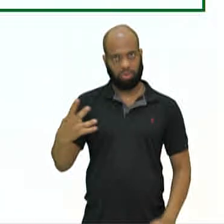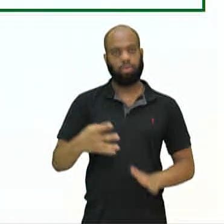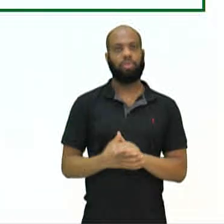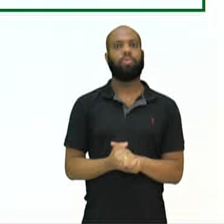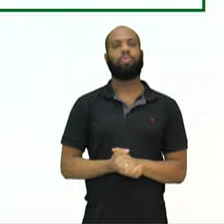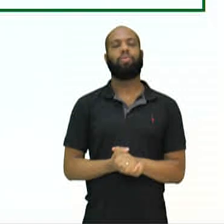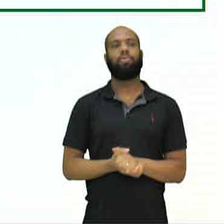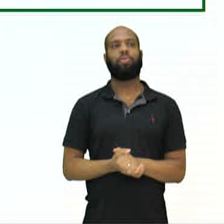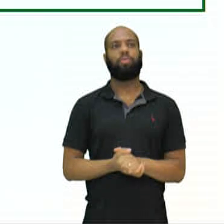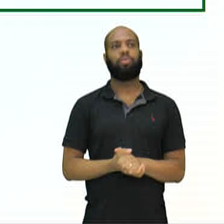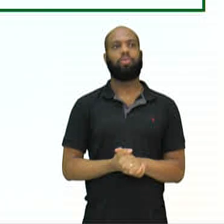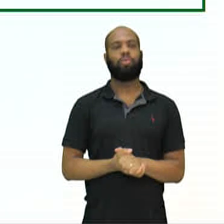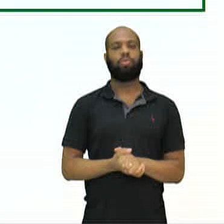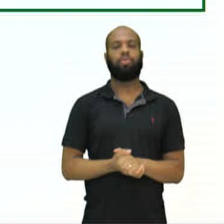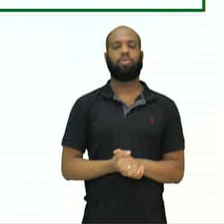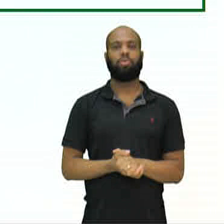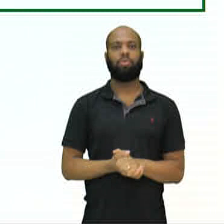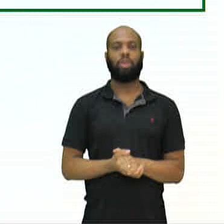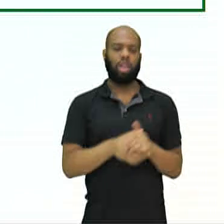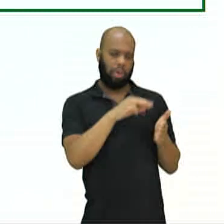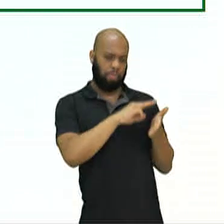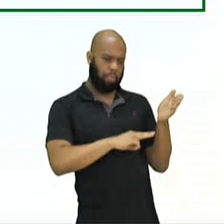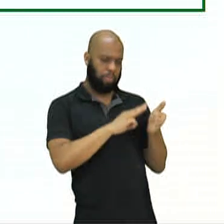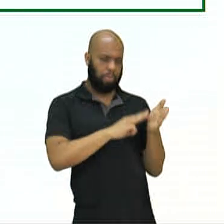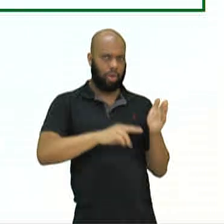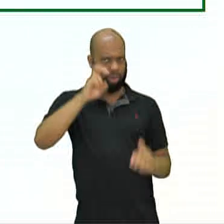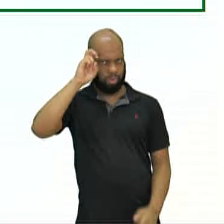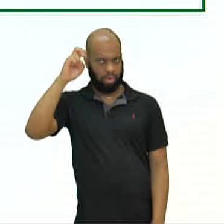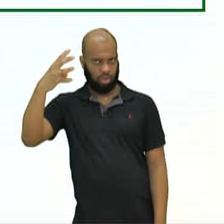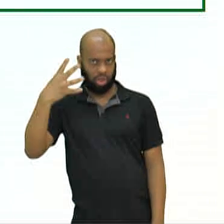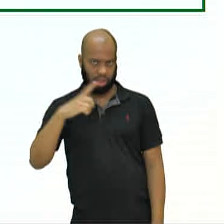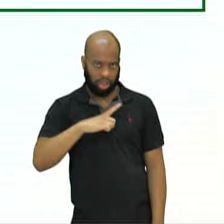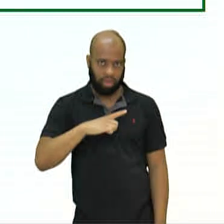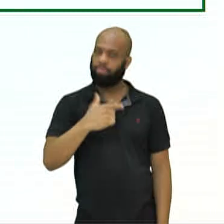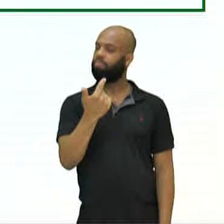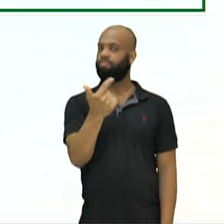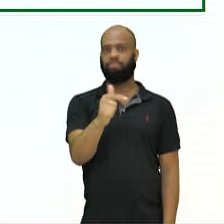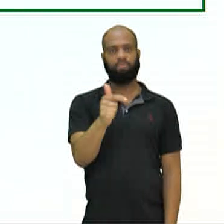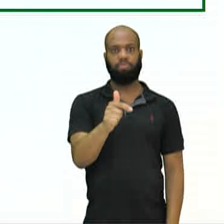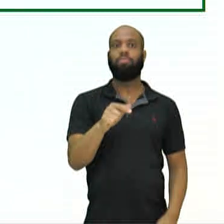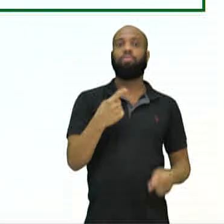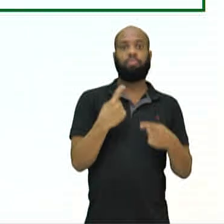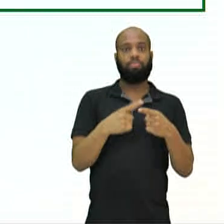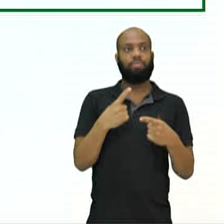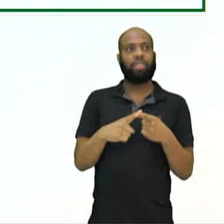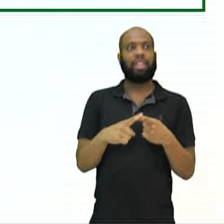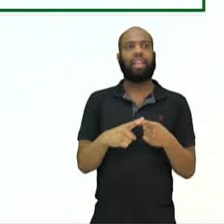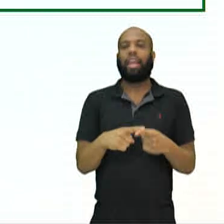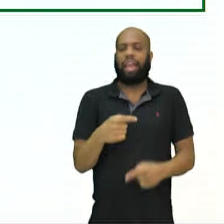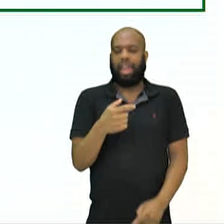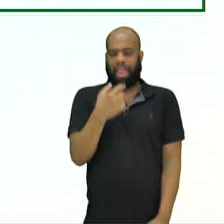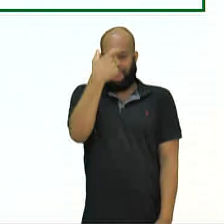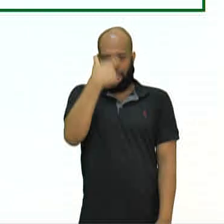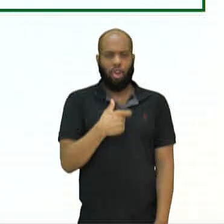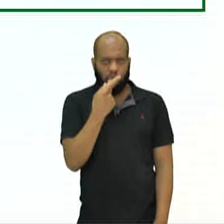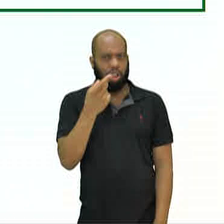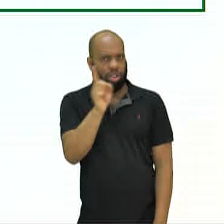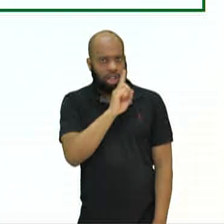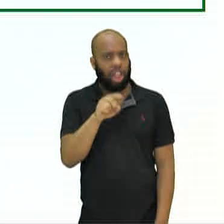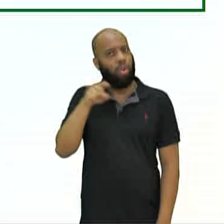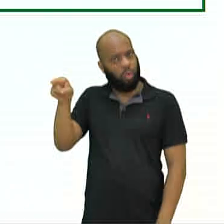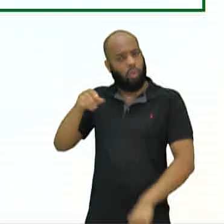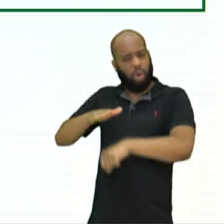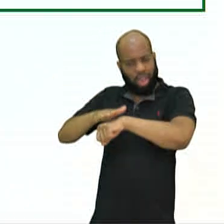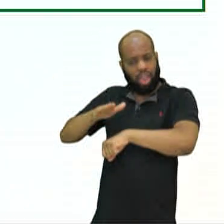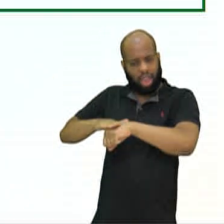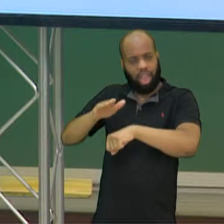não existe, entretanto, um método Piaget como ele mesmo frisava. Então não é o professor Luiz Henrique aqui, o professor Luiz Henrique está dizendo que não tem